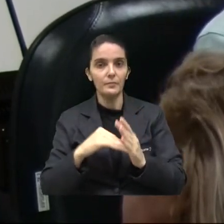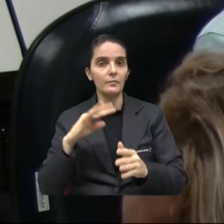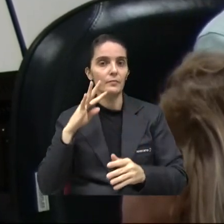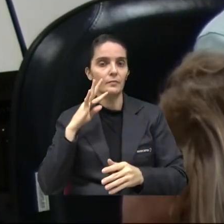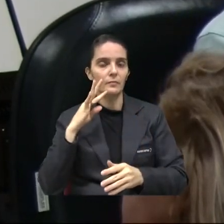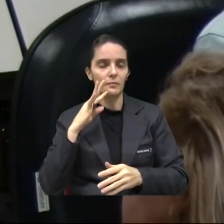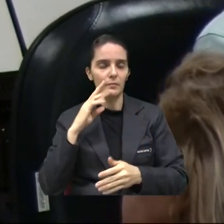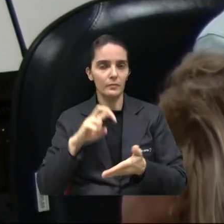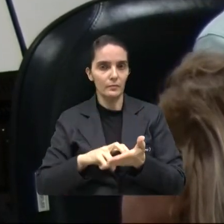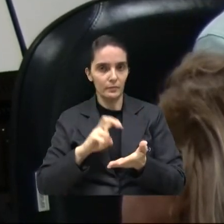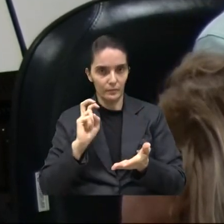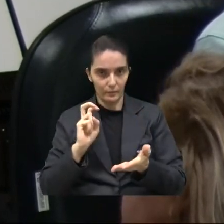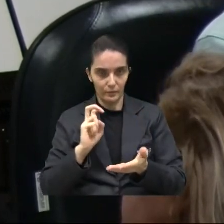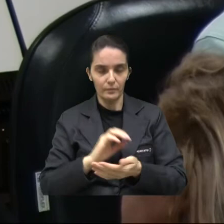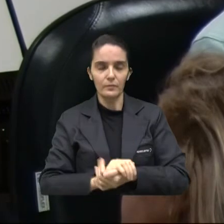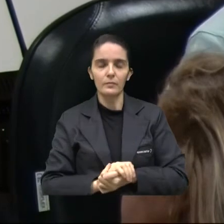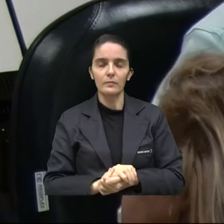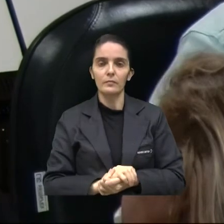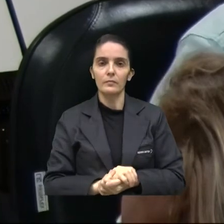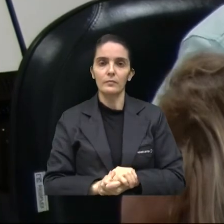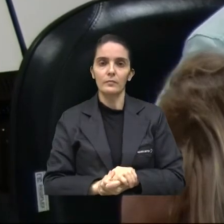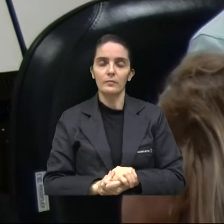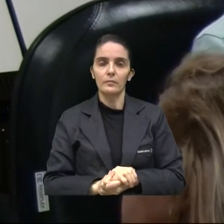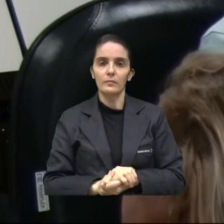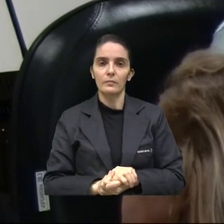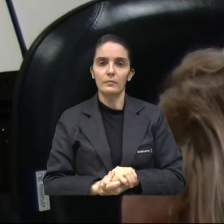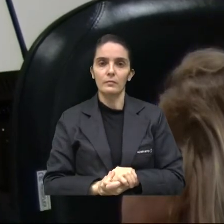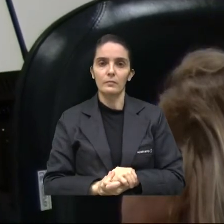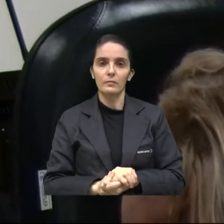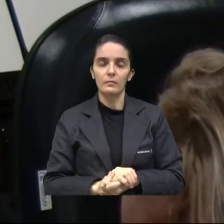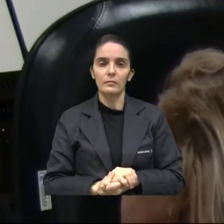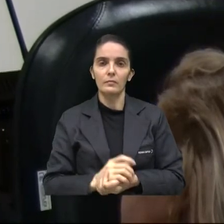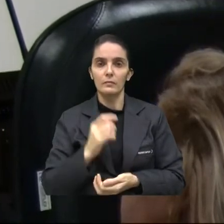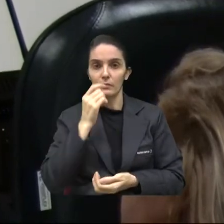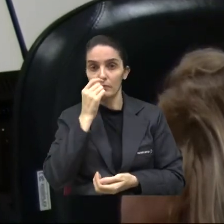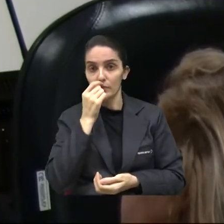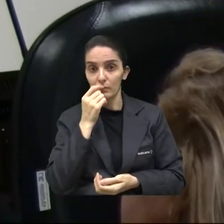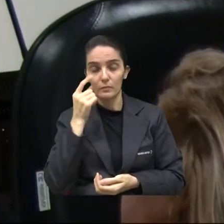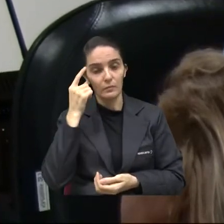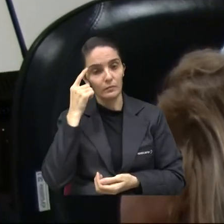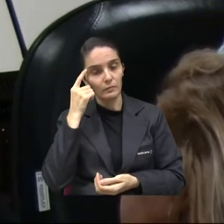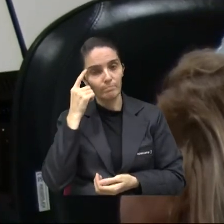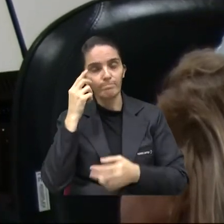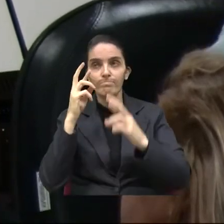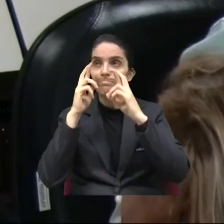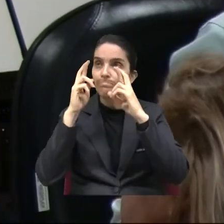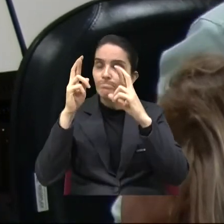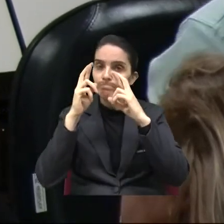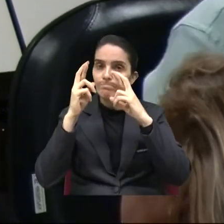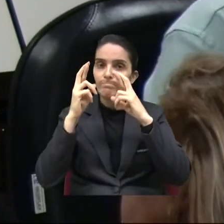dia. Esperamos que o